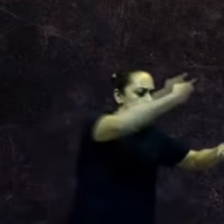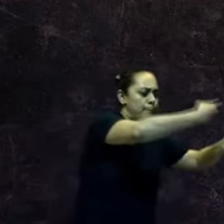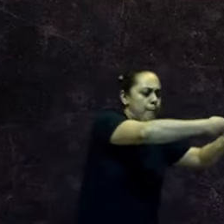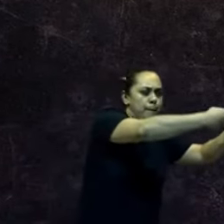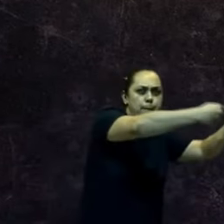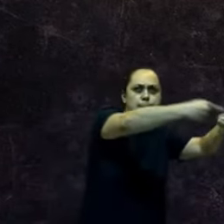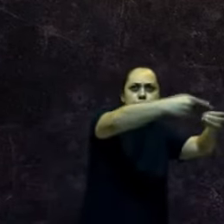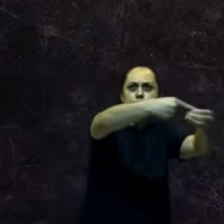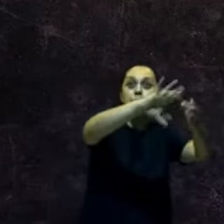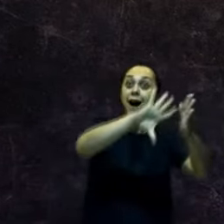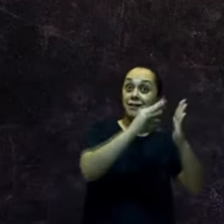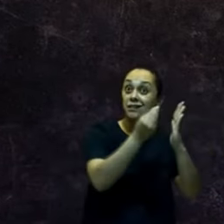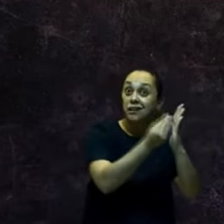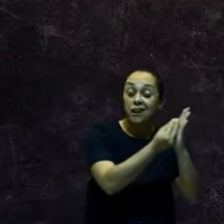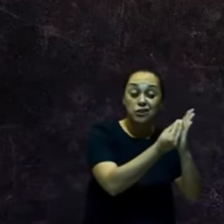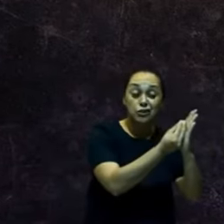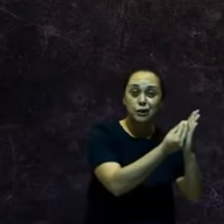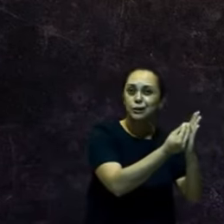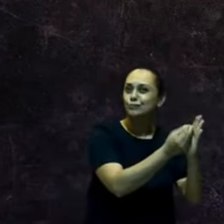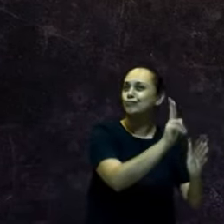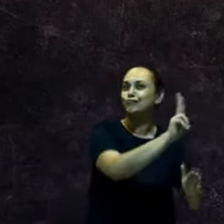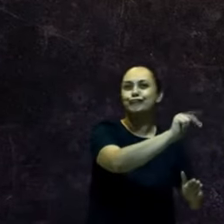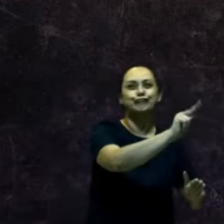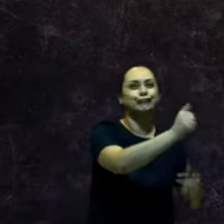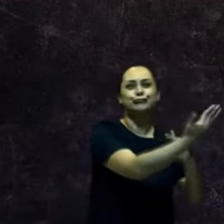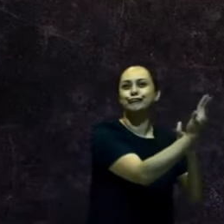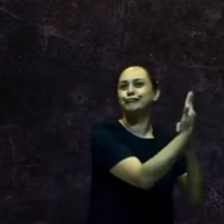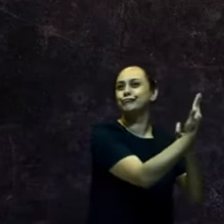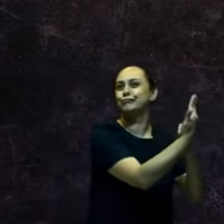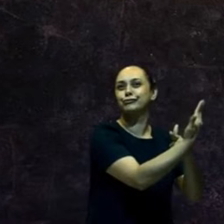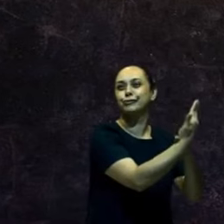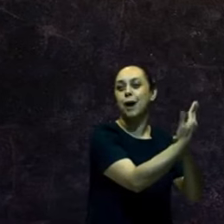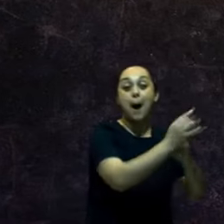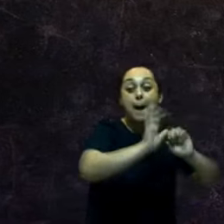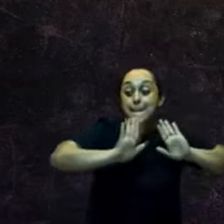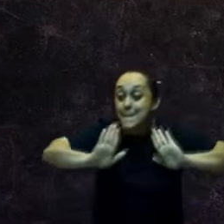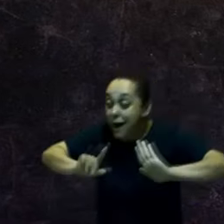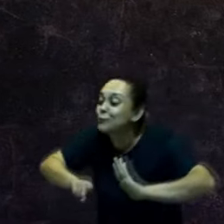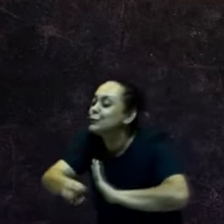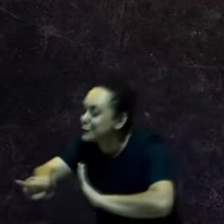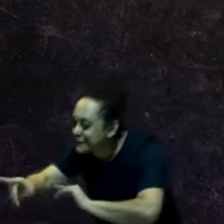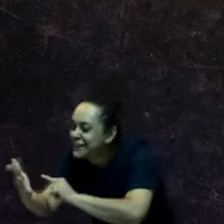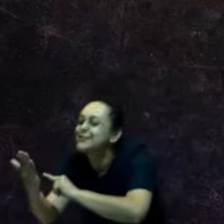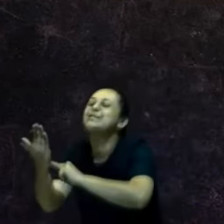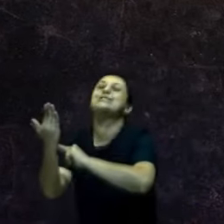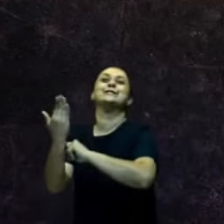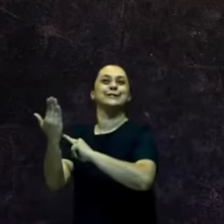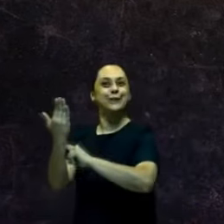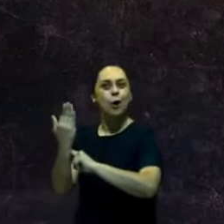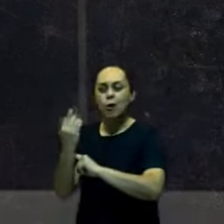nessa questão de dar, de receber, exceto vocês, somente